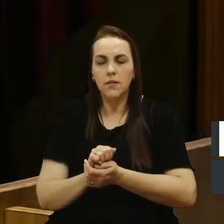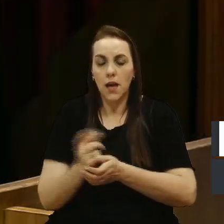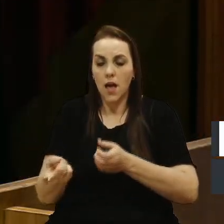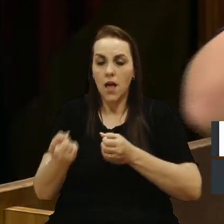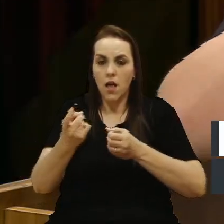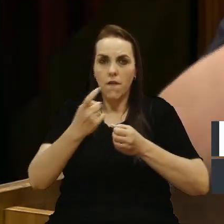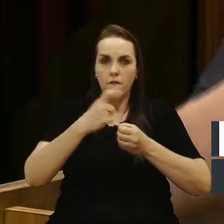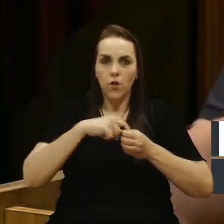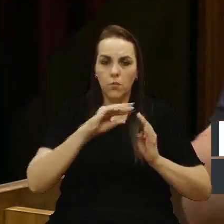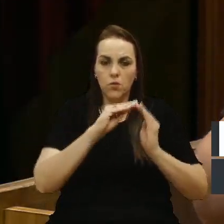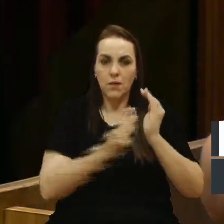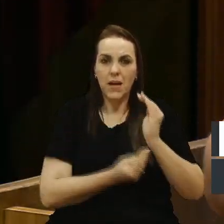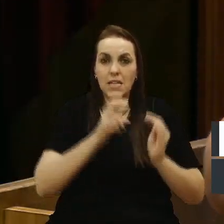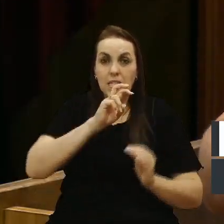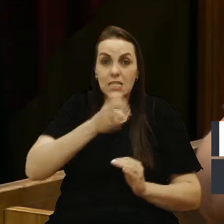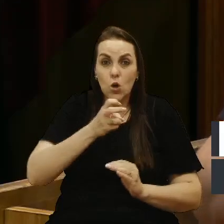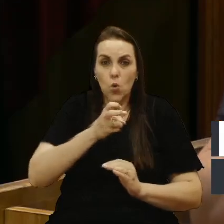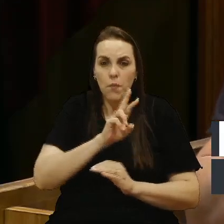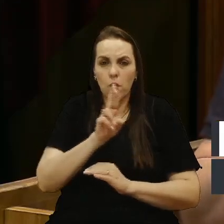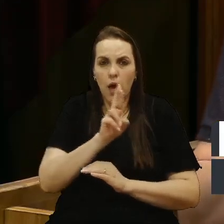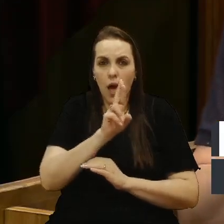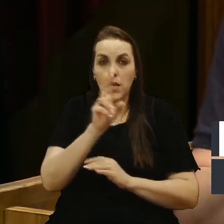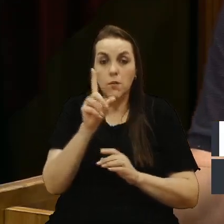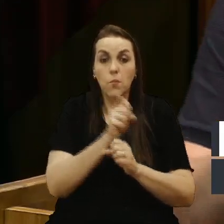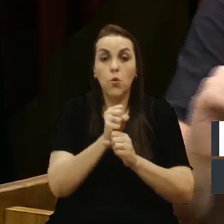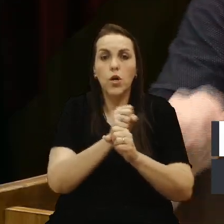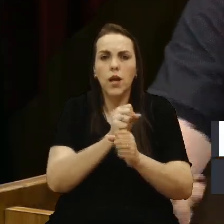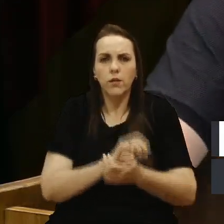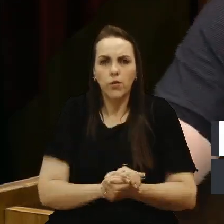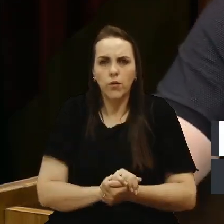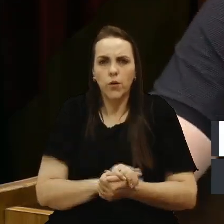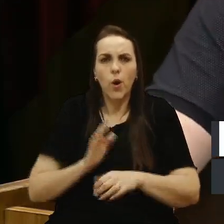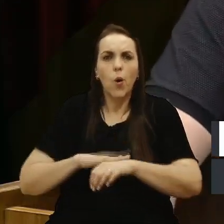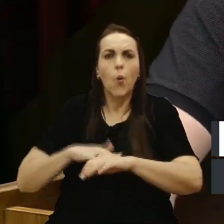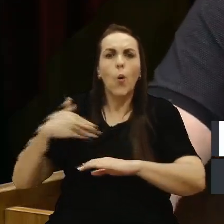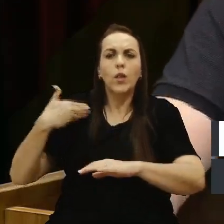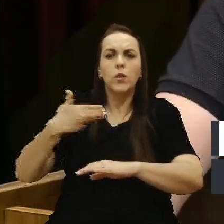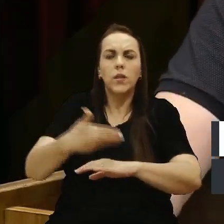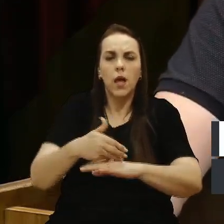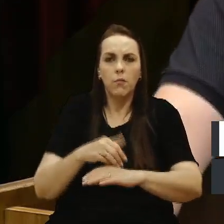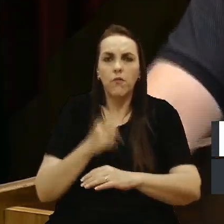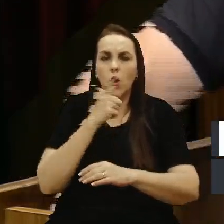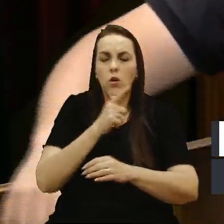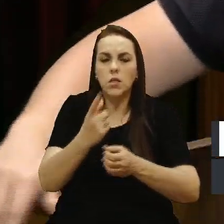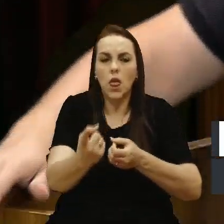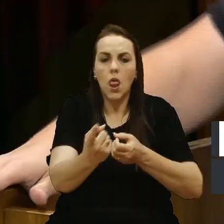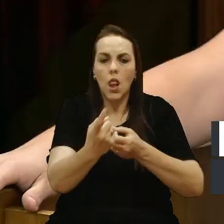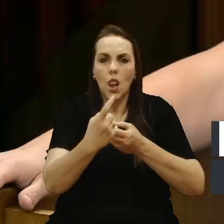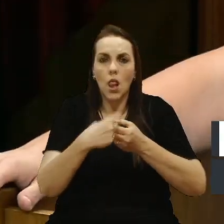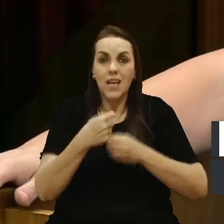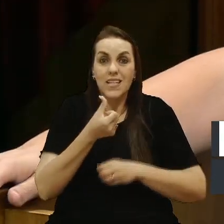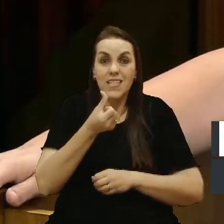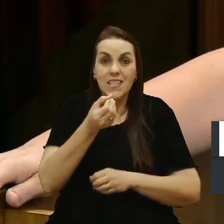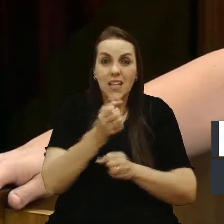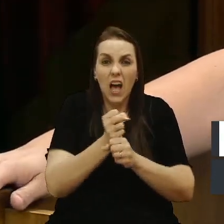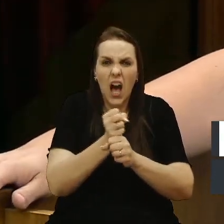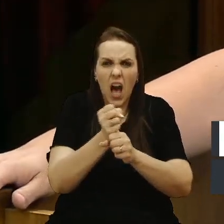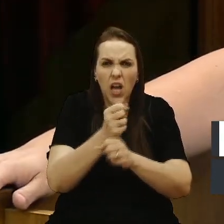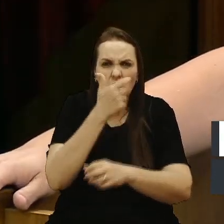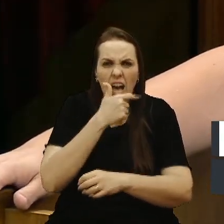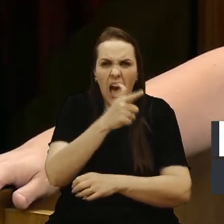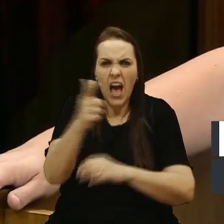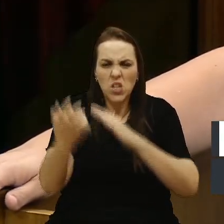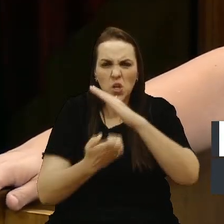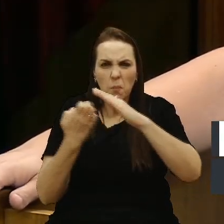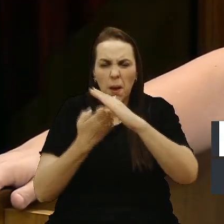de em torno de R$5 mil por mês, por ano. Quanto tempo vai demorar para buscar de volta o dinheiro? 60 anos. Vocês acham que uma